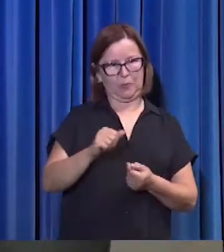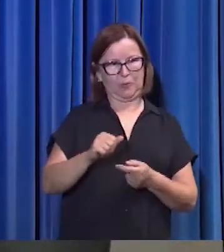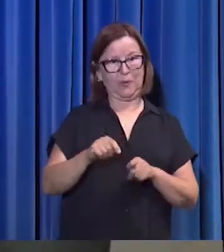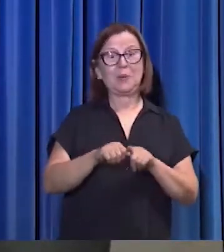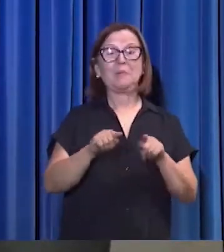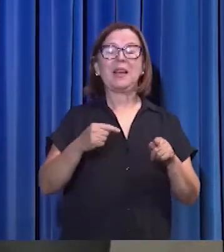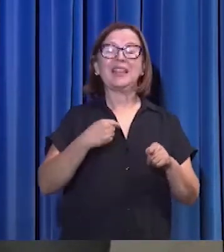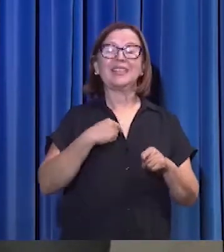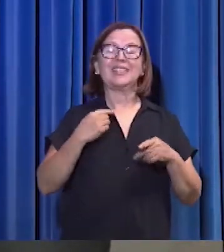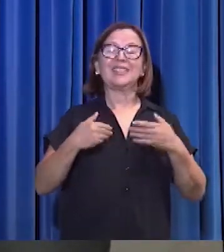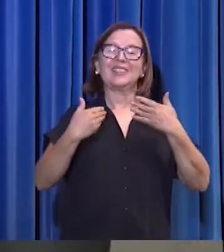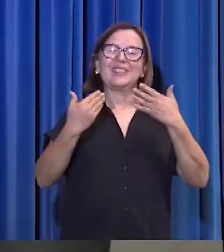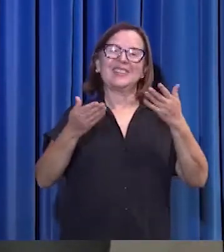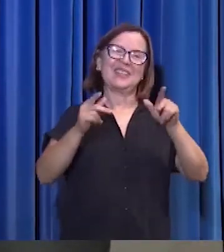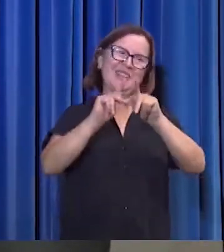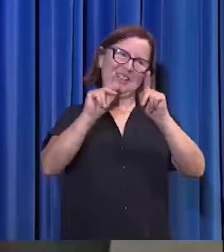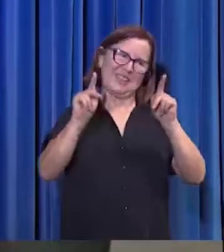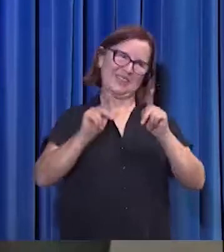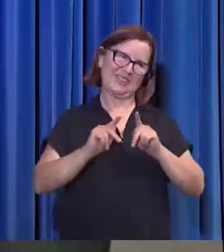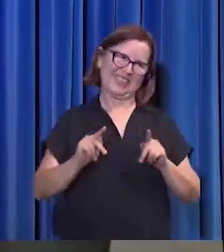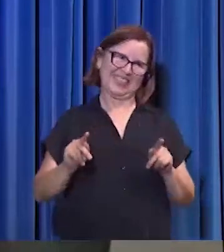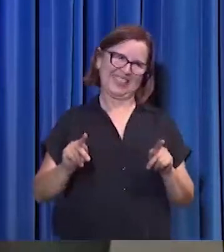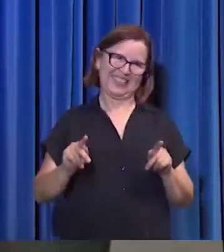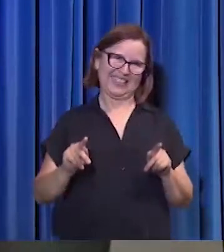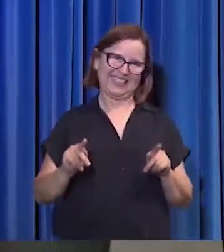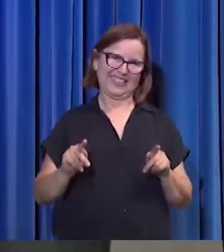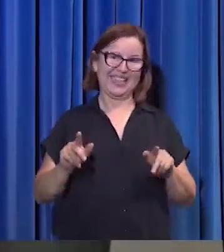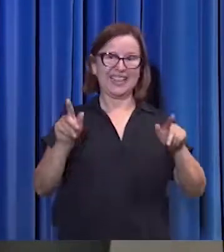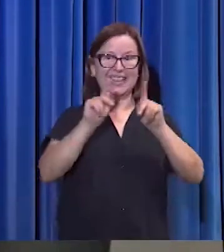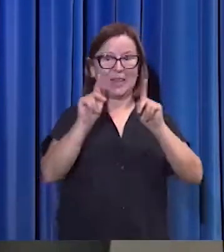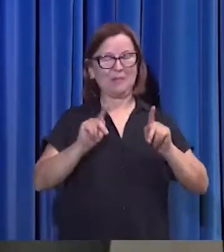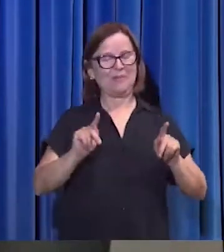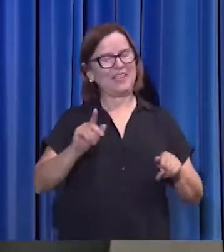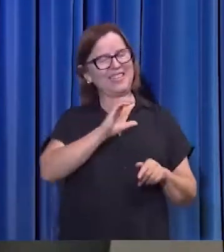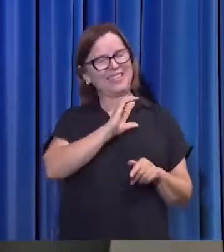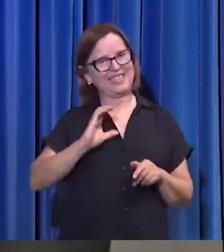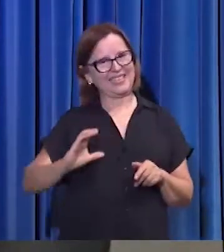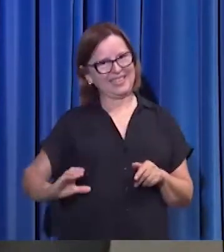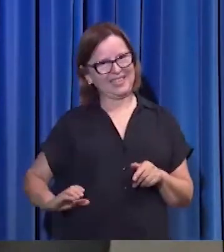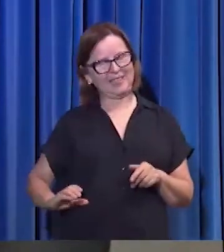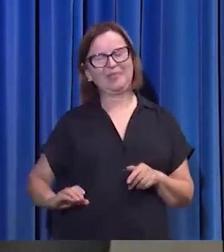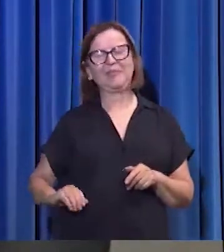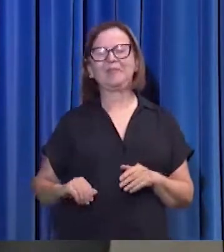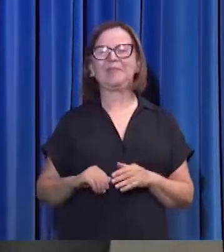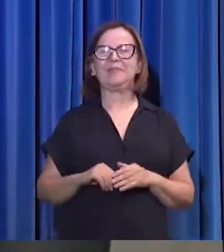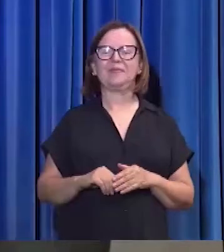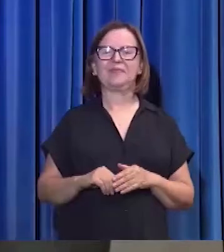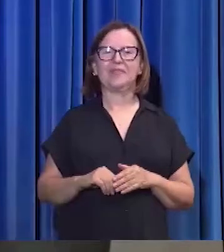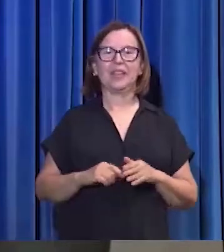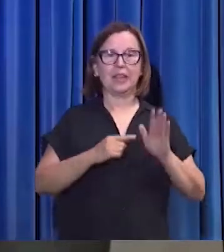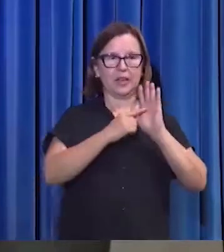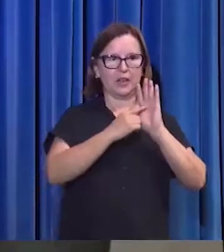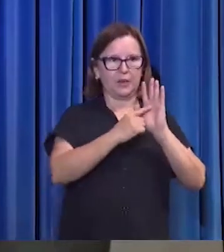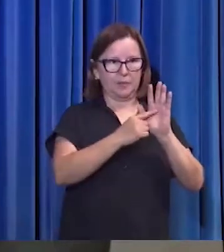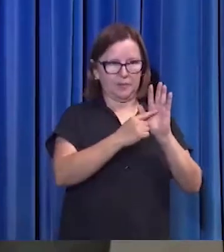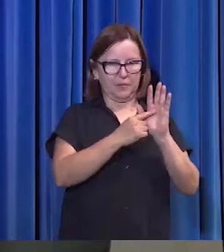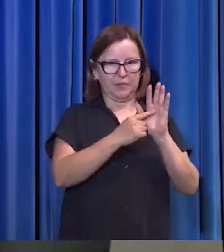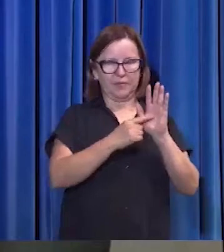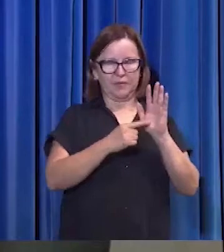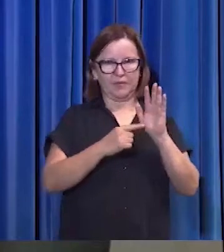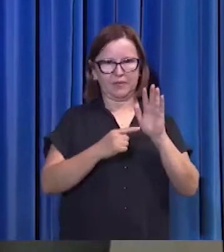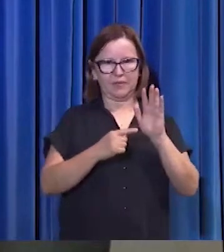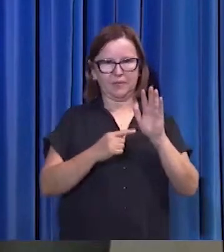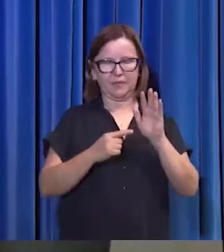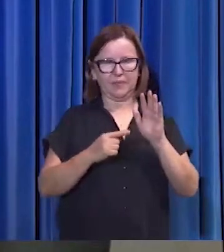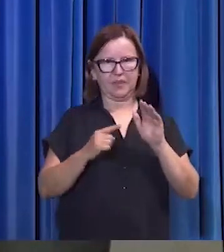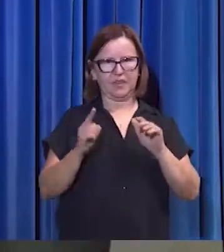A paz de Cristo. Jesus demonstra que no mundo há paz. Ele disse: não vos la